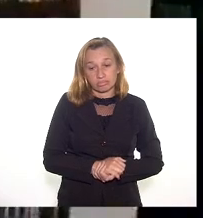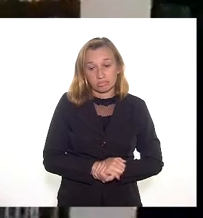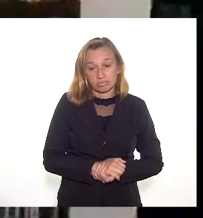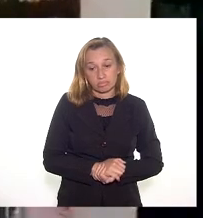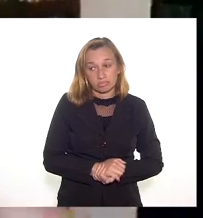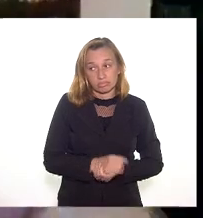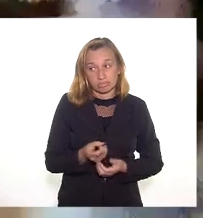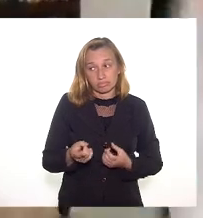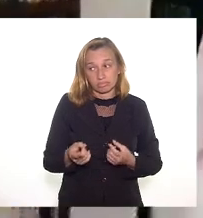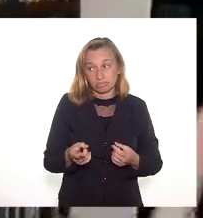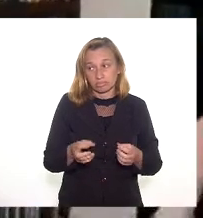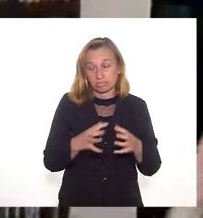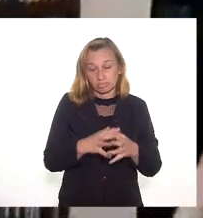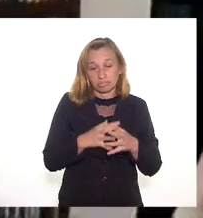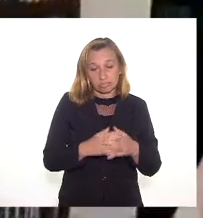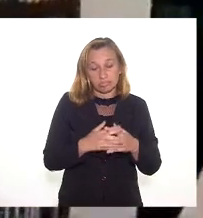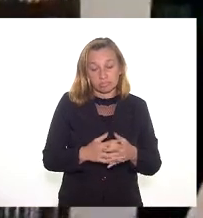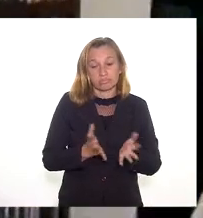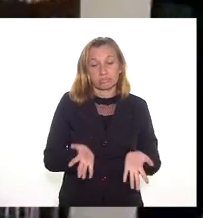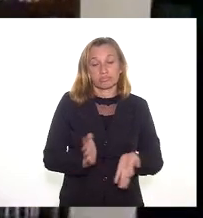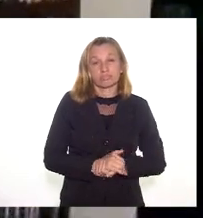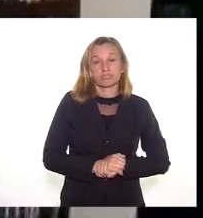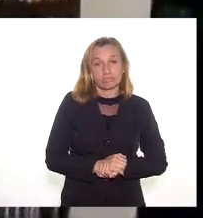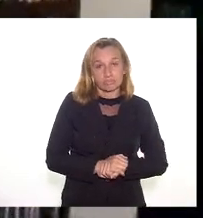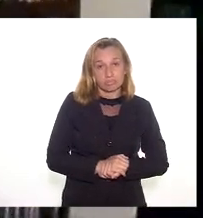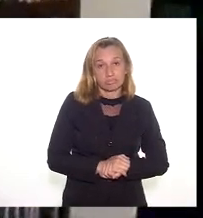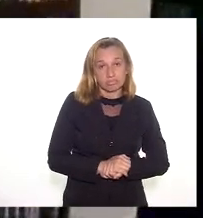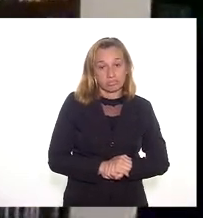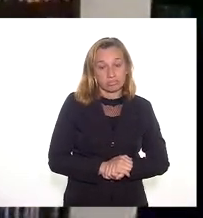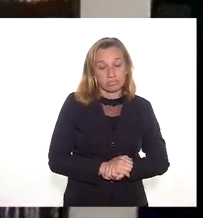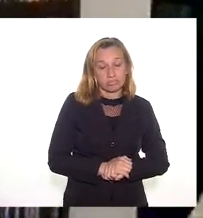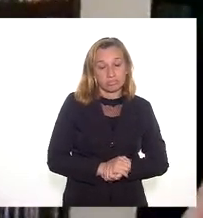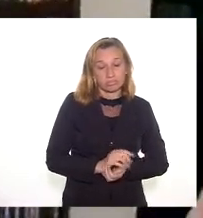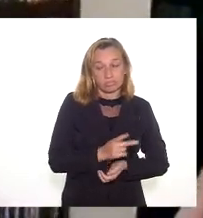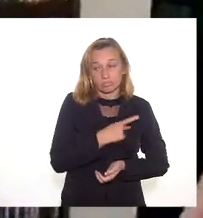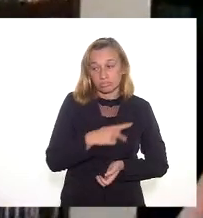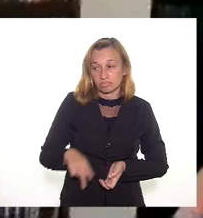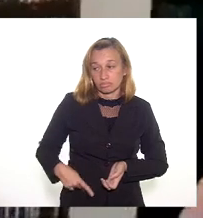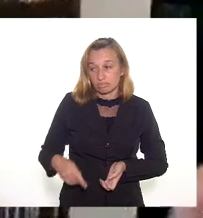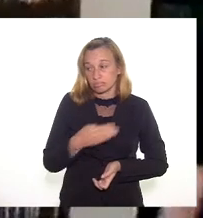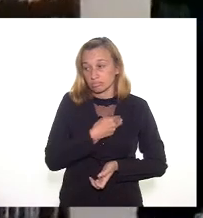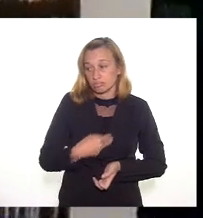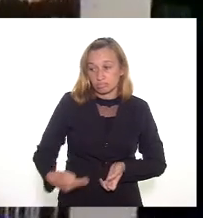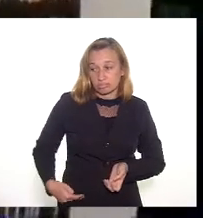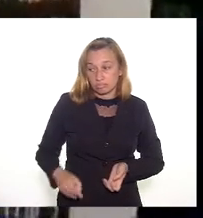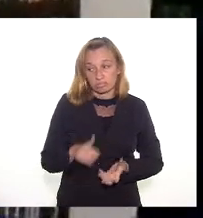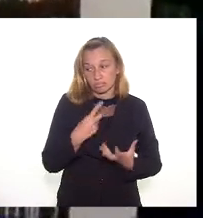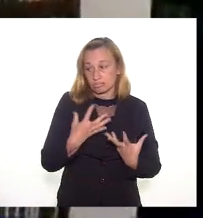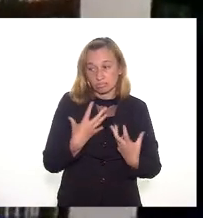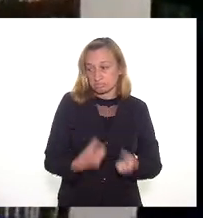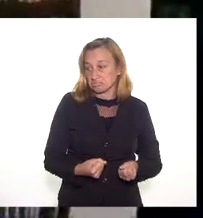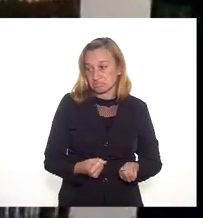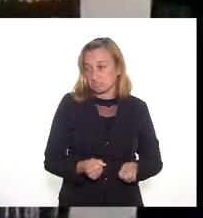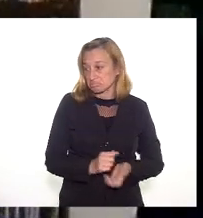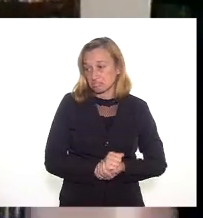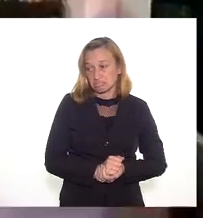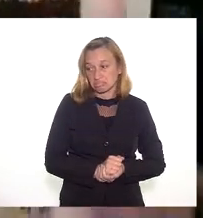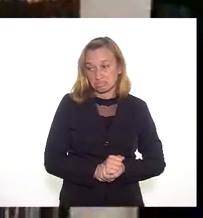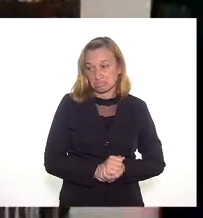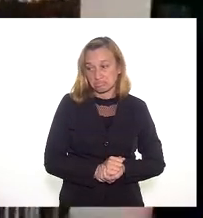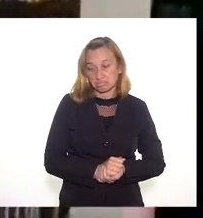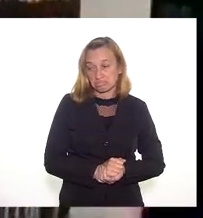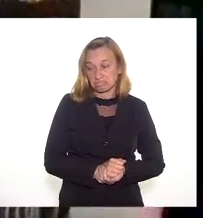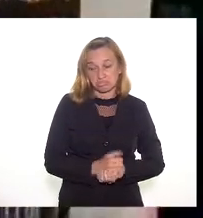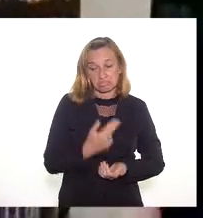conflitos tem sido tomadas exatamente pelo presidente da república é inadmissível não podemos de forma alguma